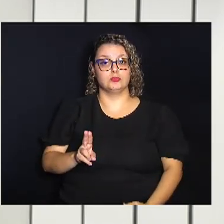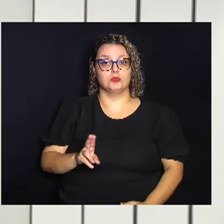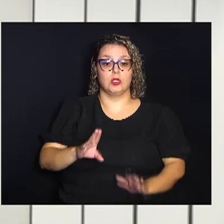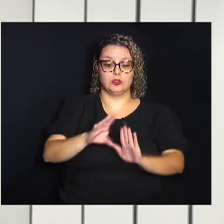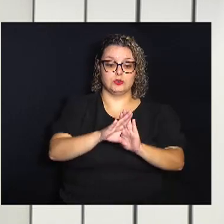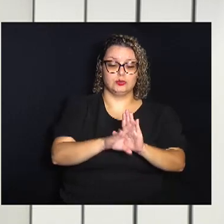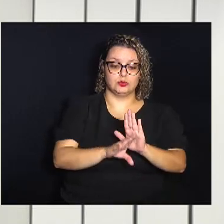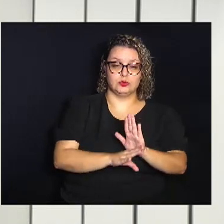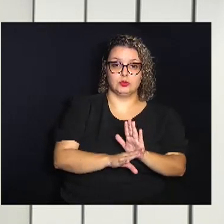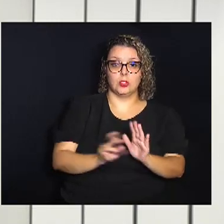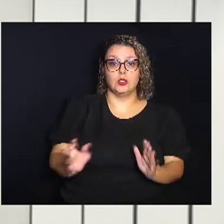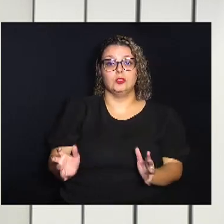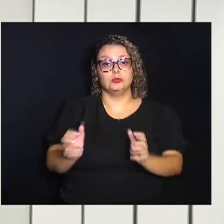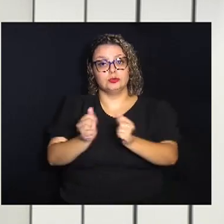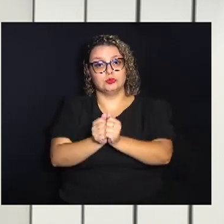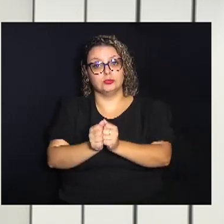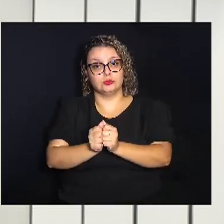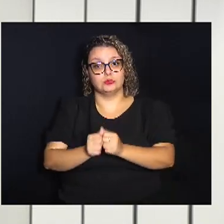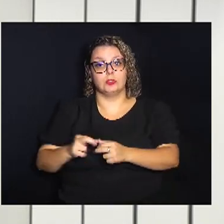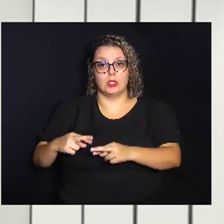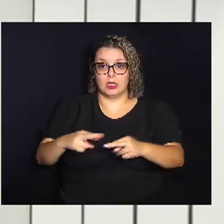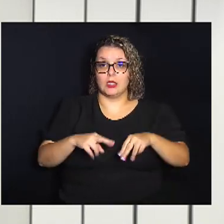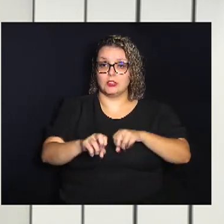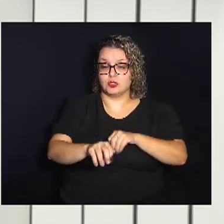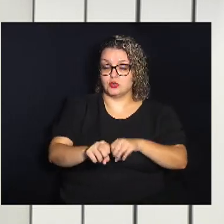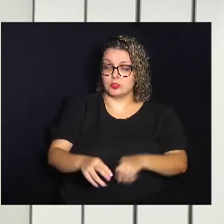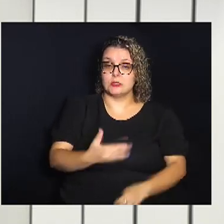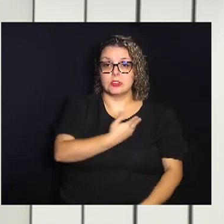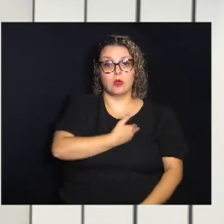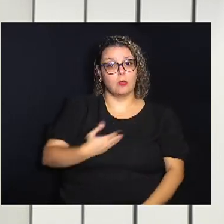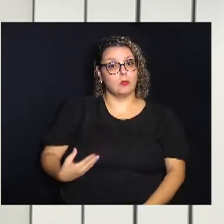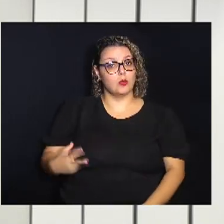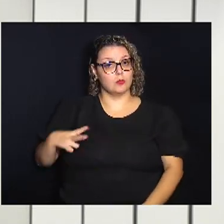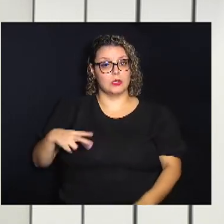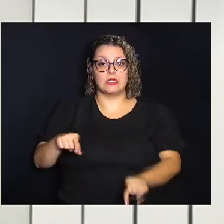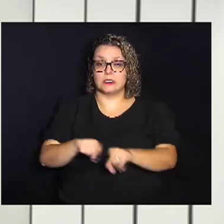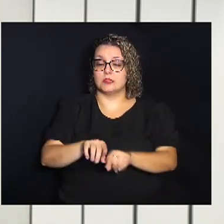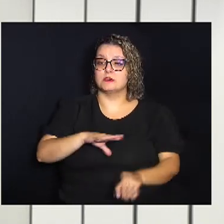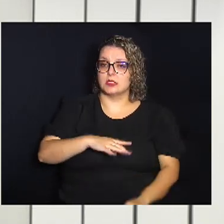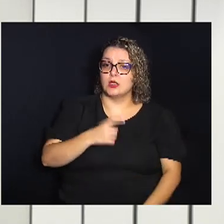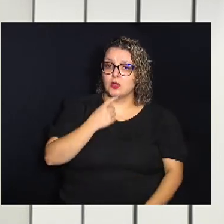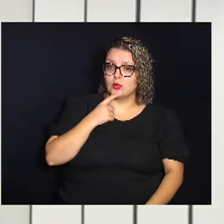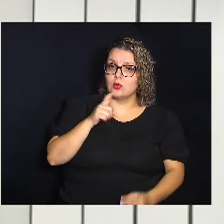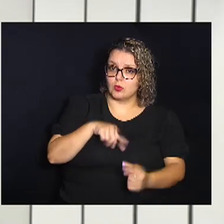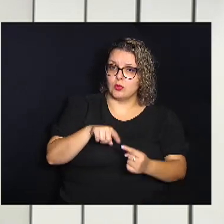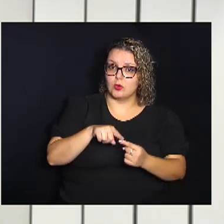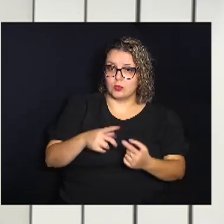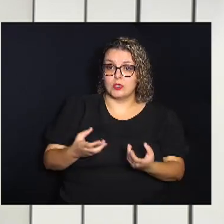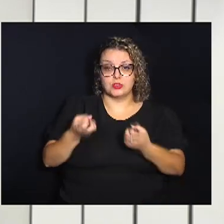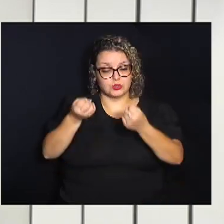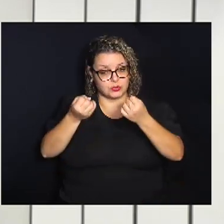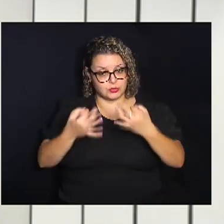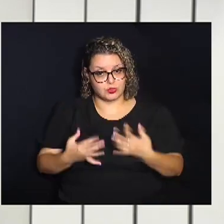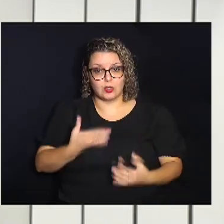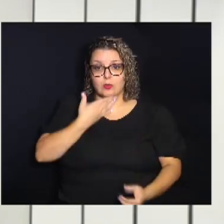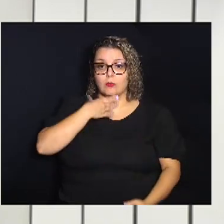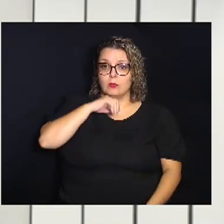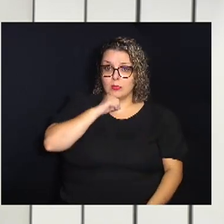programa junto à rede de educação pública e privada no município de Campinas, com o objetivo de orientar